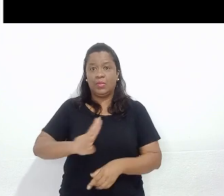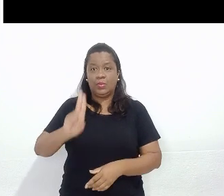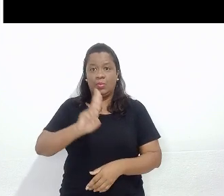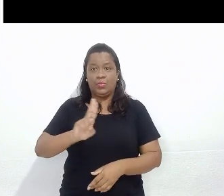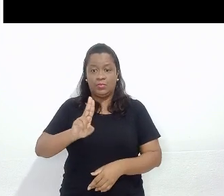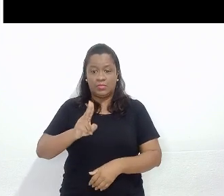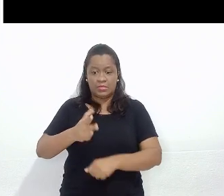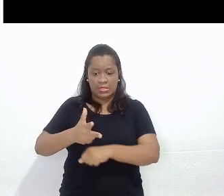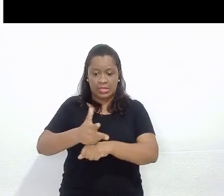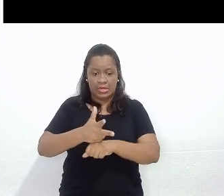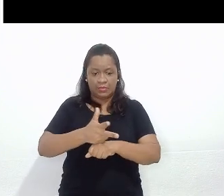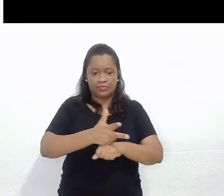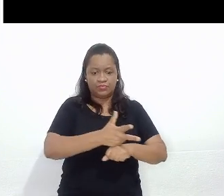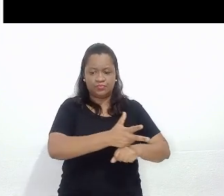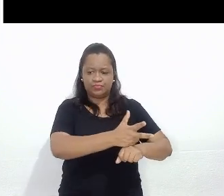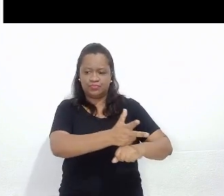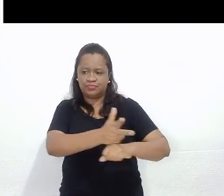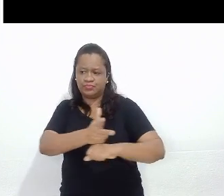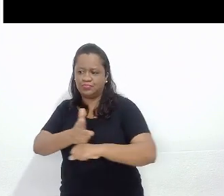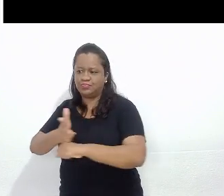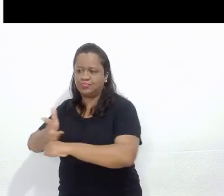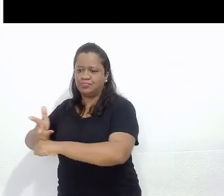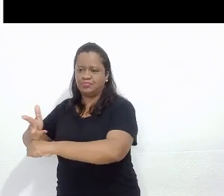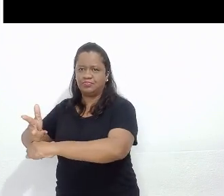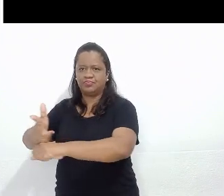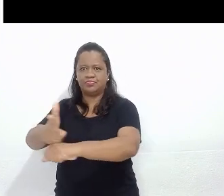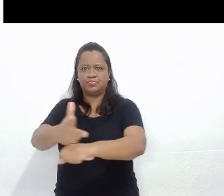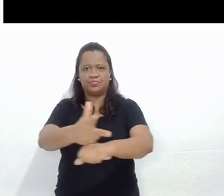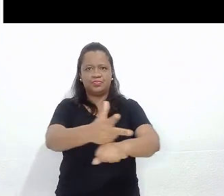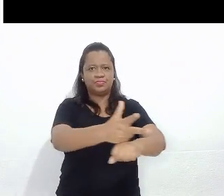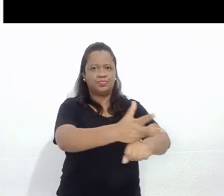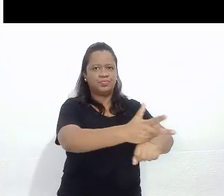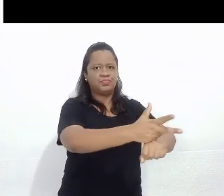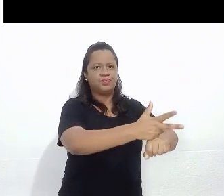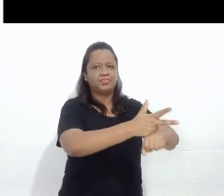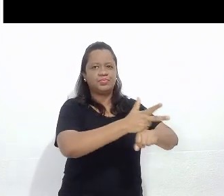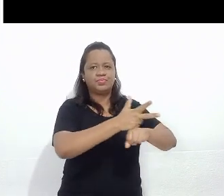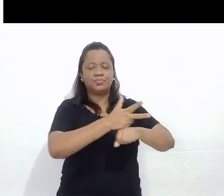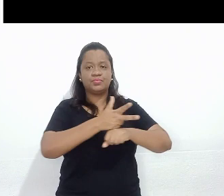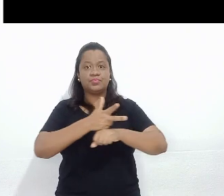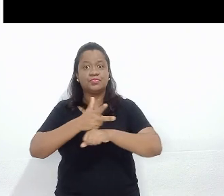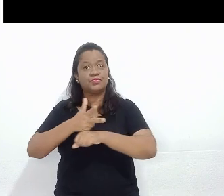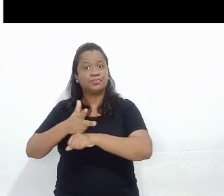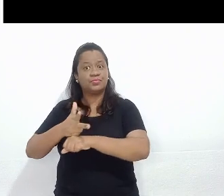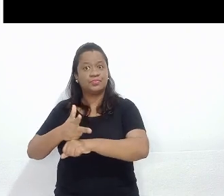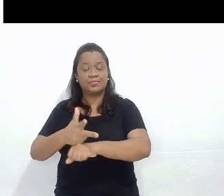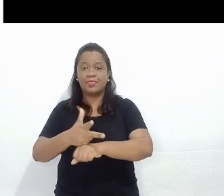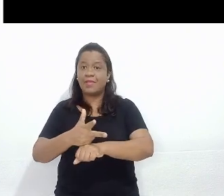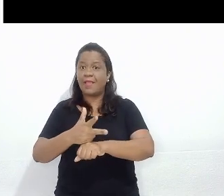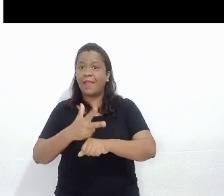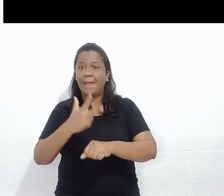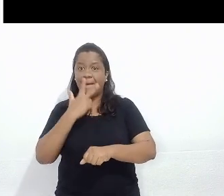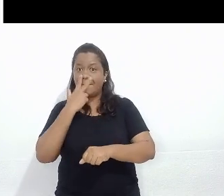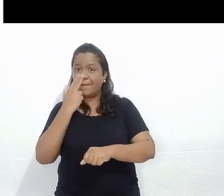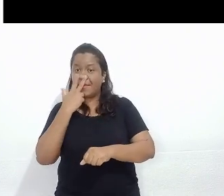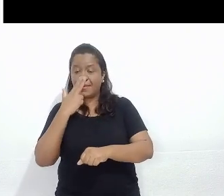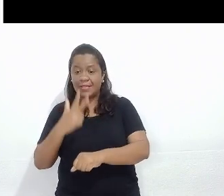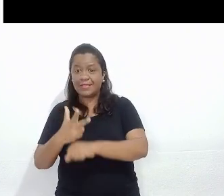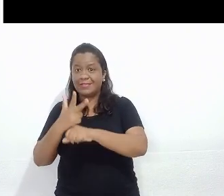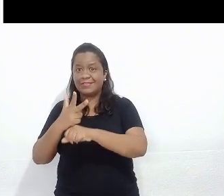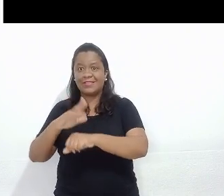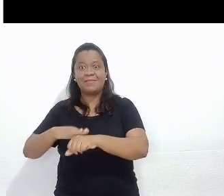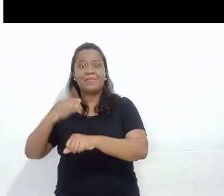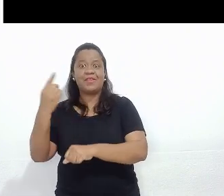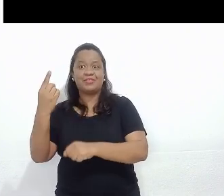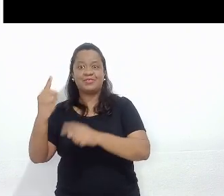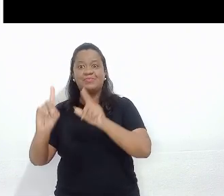movimento. Ele passeia muito pelo cenário como se a câmera fosse mais um personagem. Né? Então, é mais